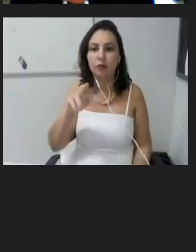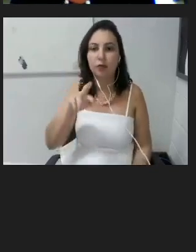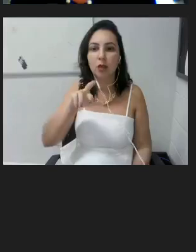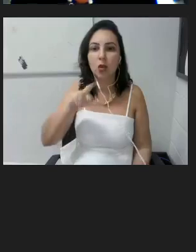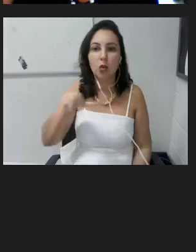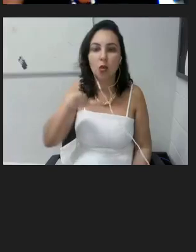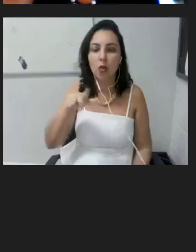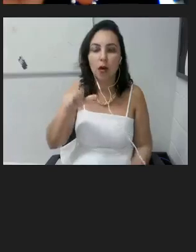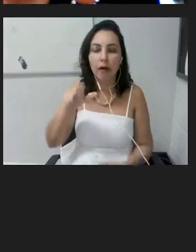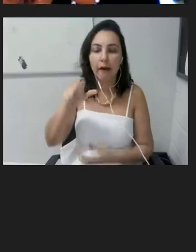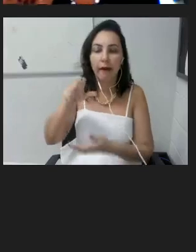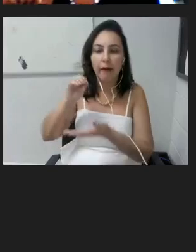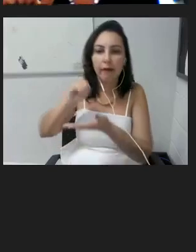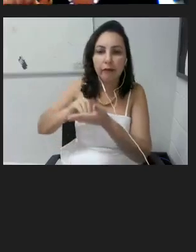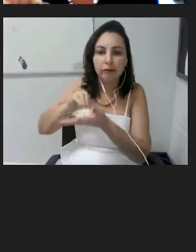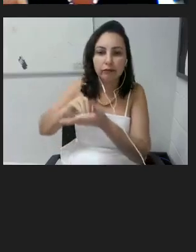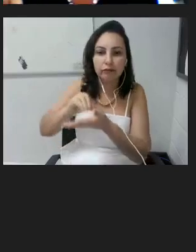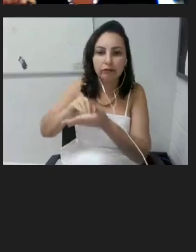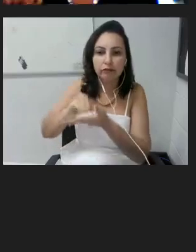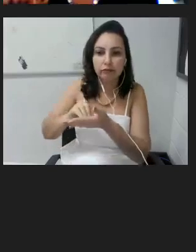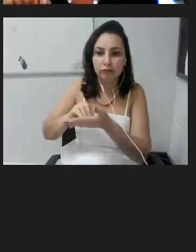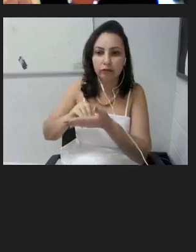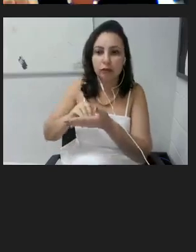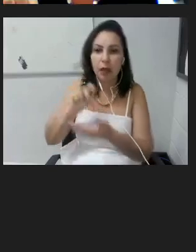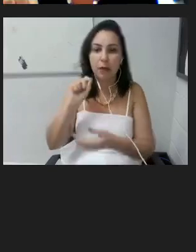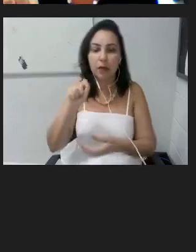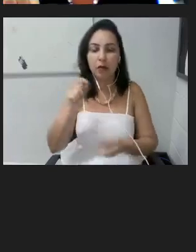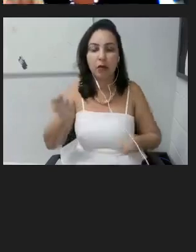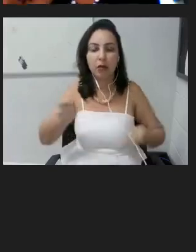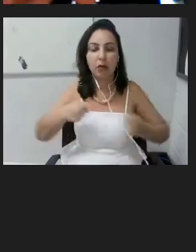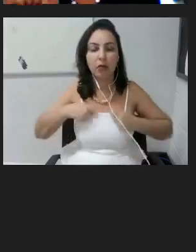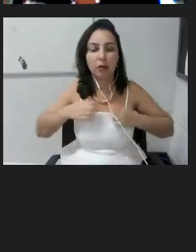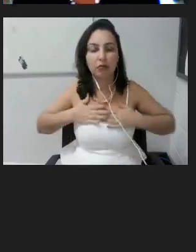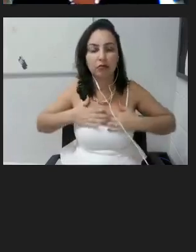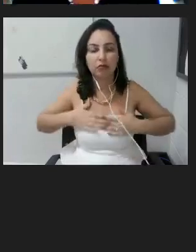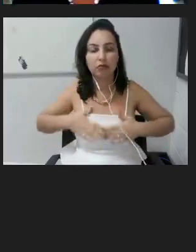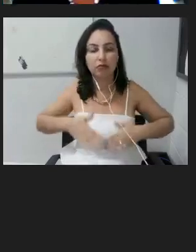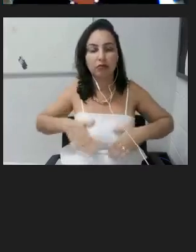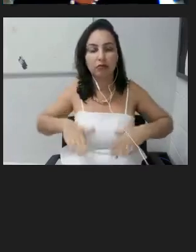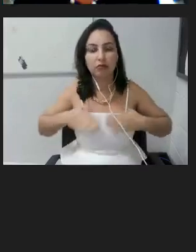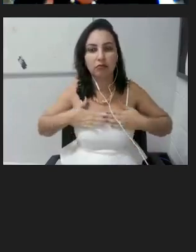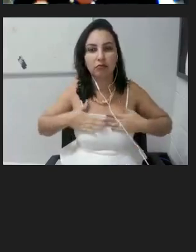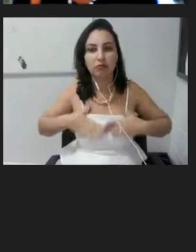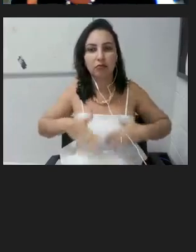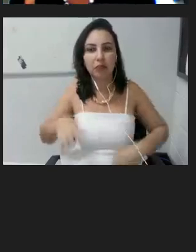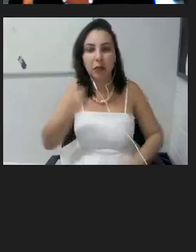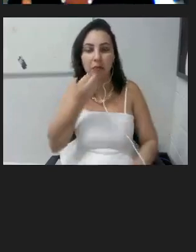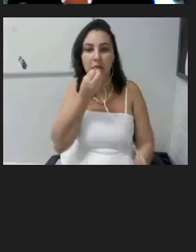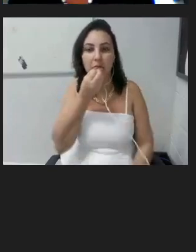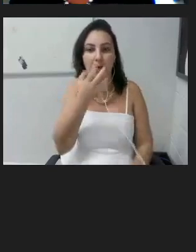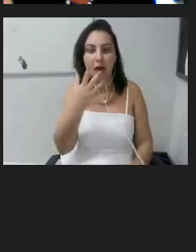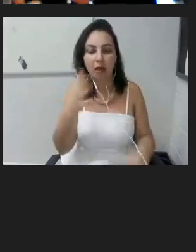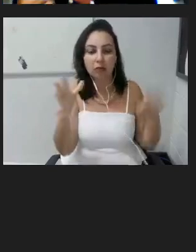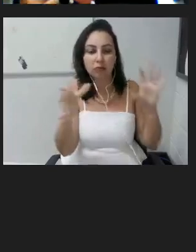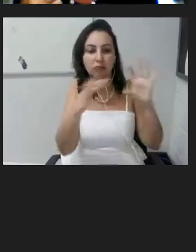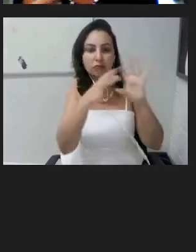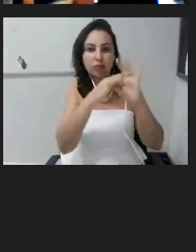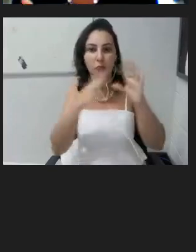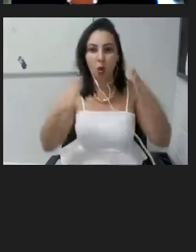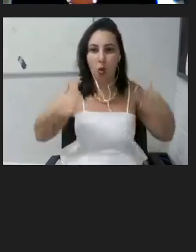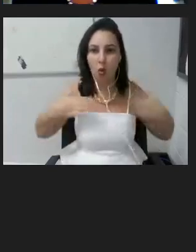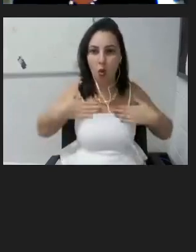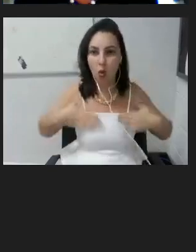mentais, ela é um estado de bem-estar, que está muito vinculado à saúde física, às